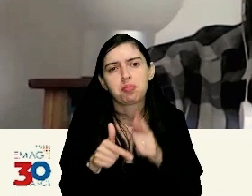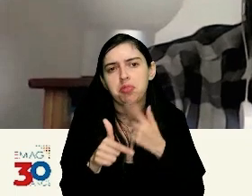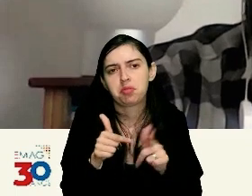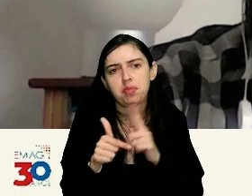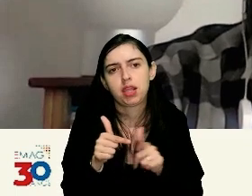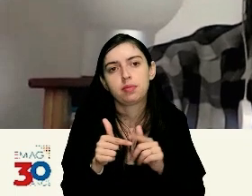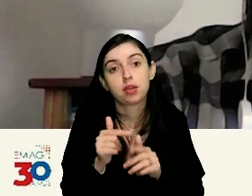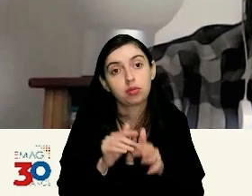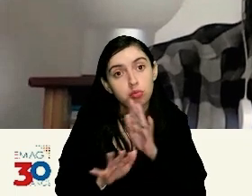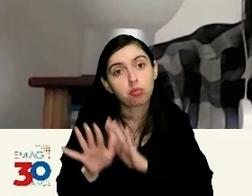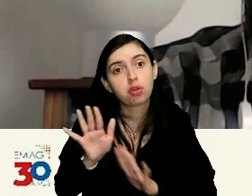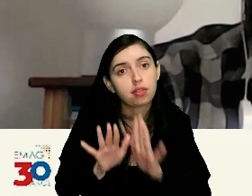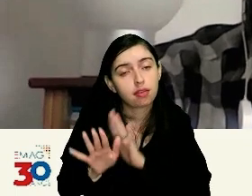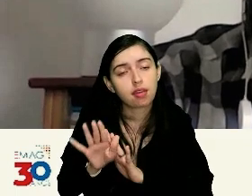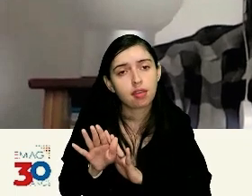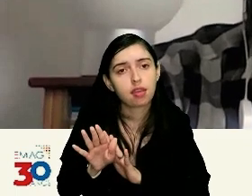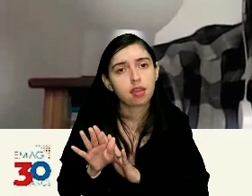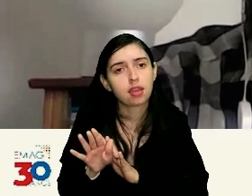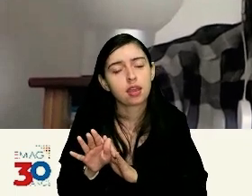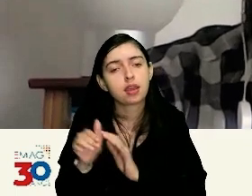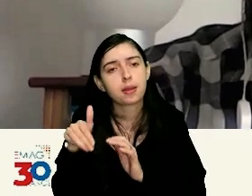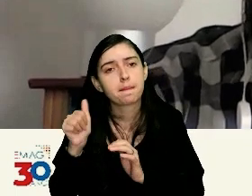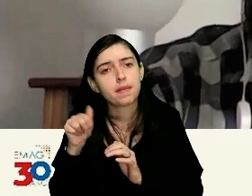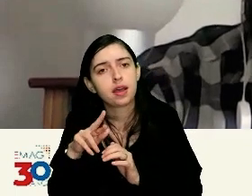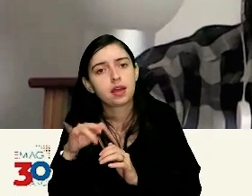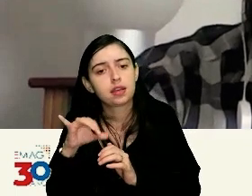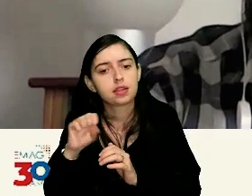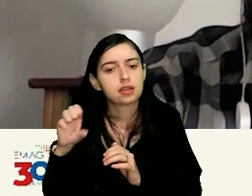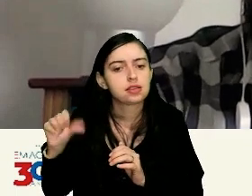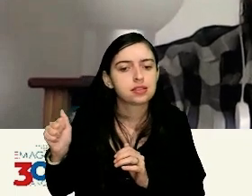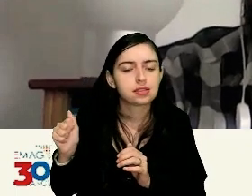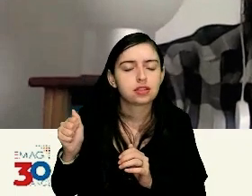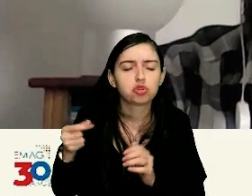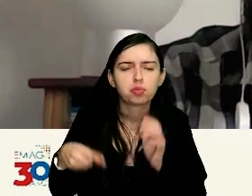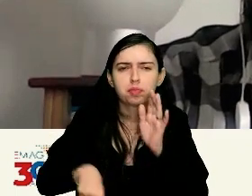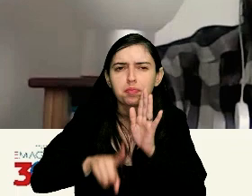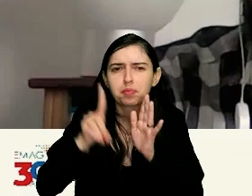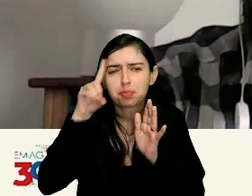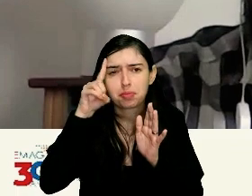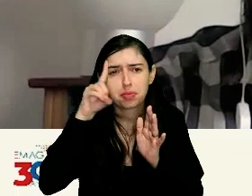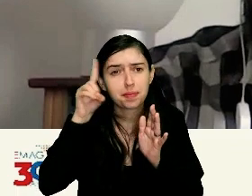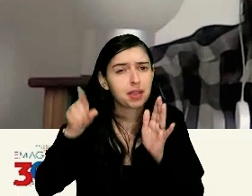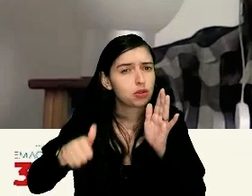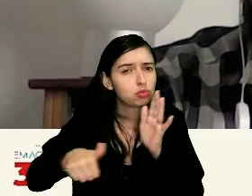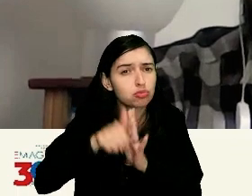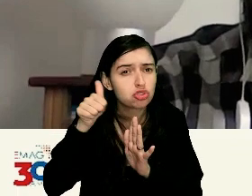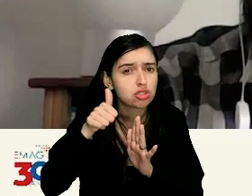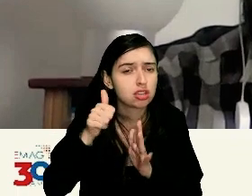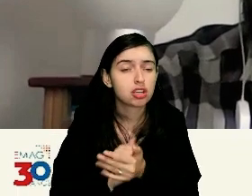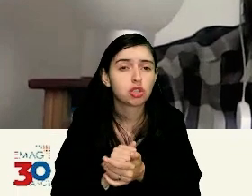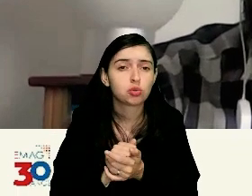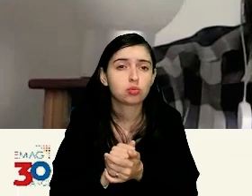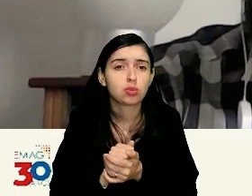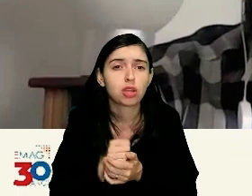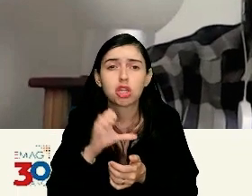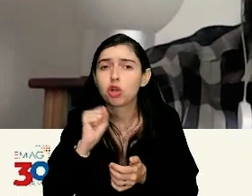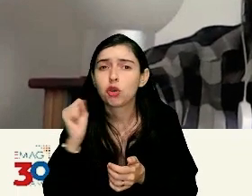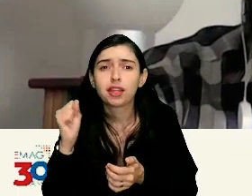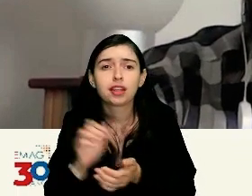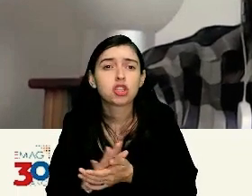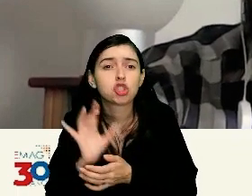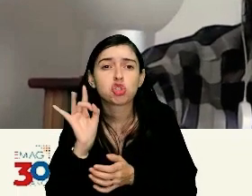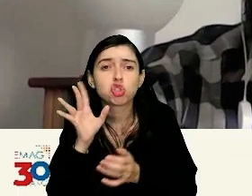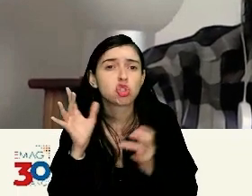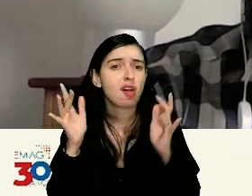da Marisa do primeiro dia, lá quando eu era ainda 88, que eu namorava, eu tive o